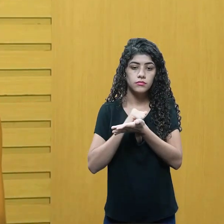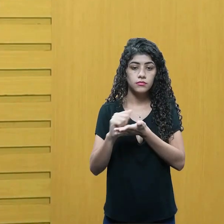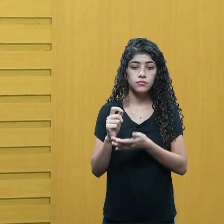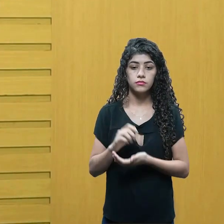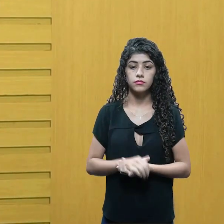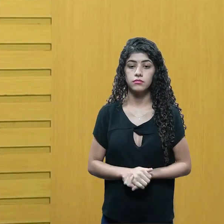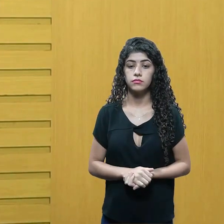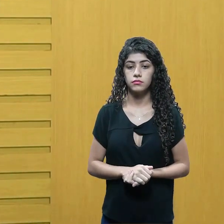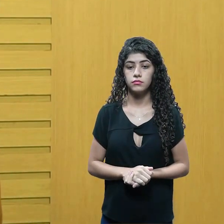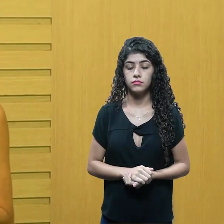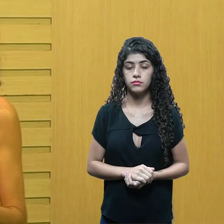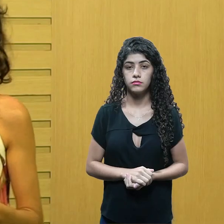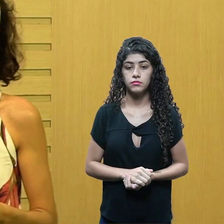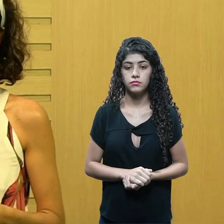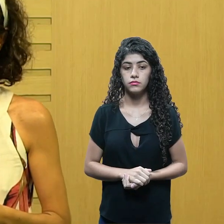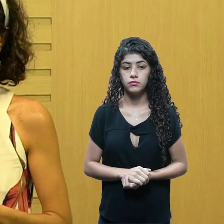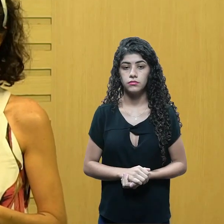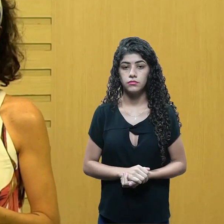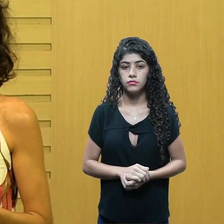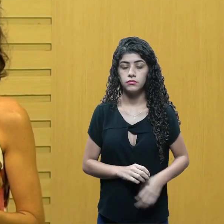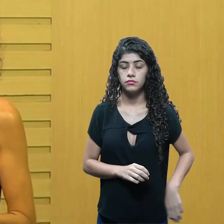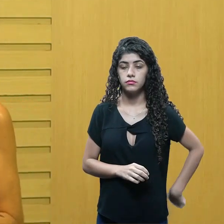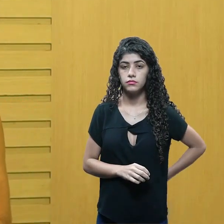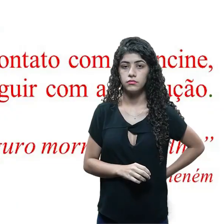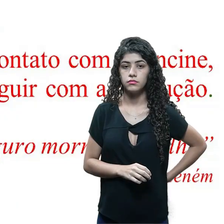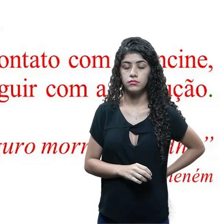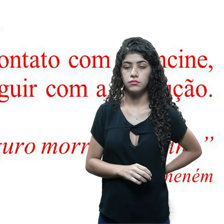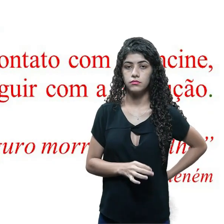estão apagadas, elas vão ser glosadas.